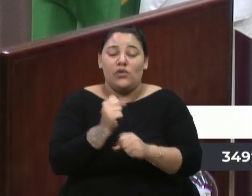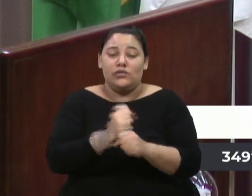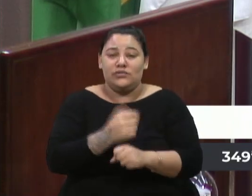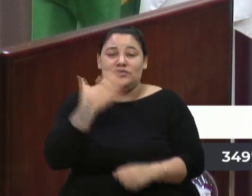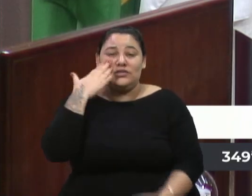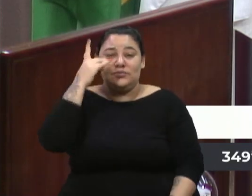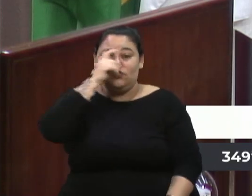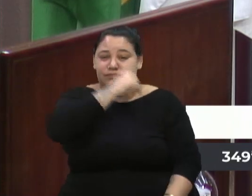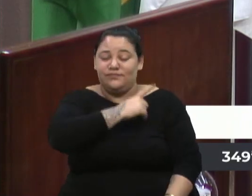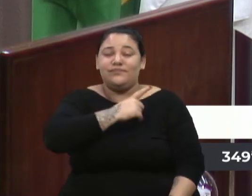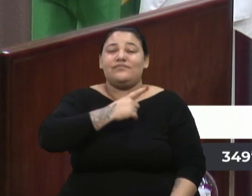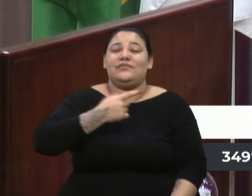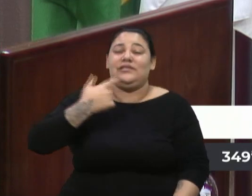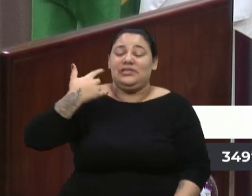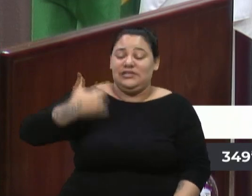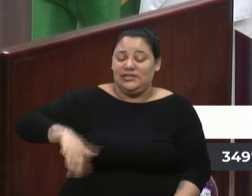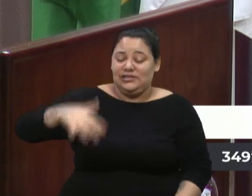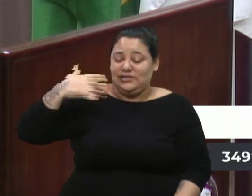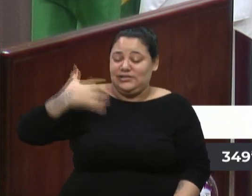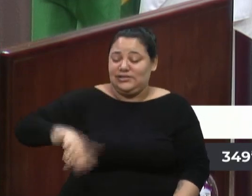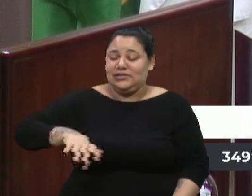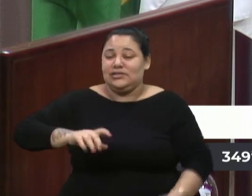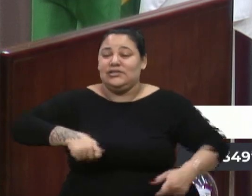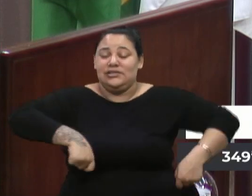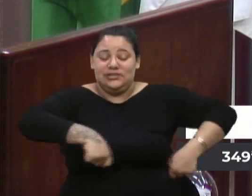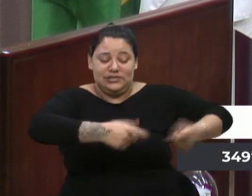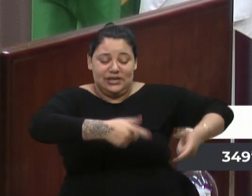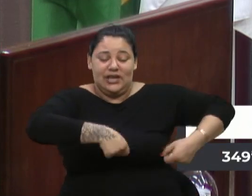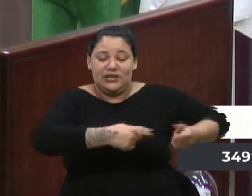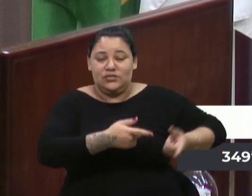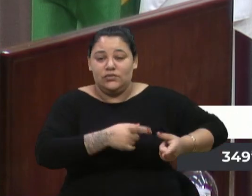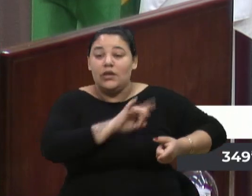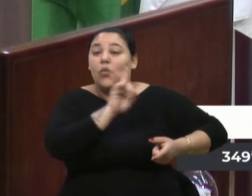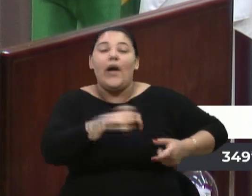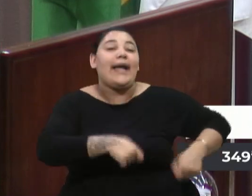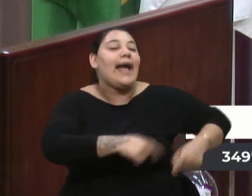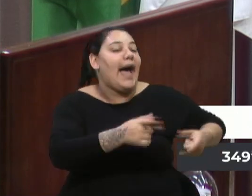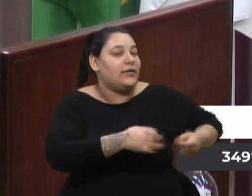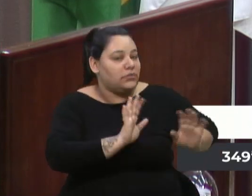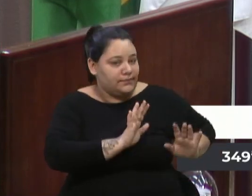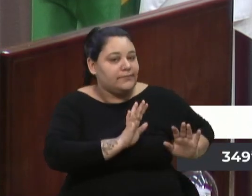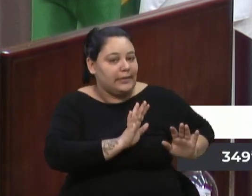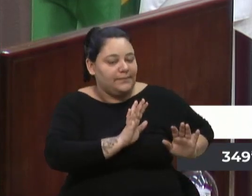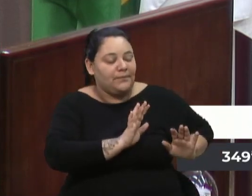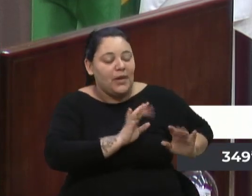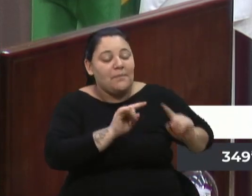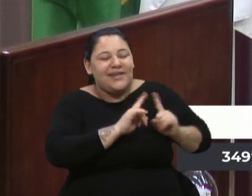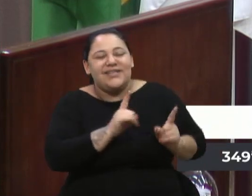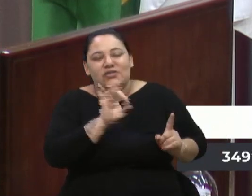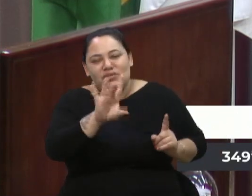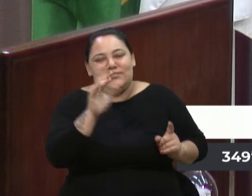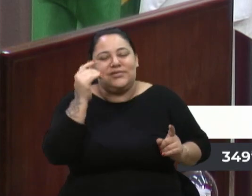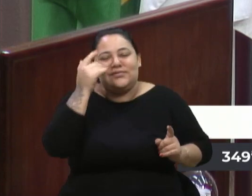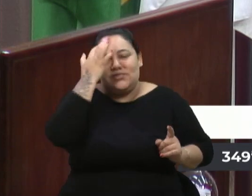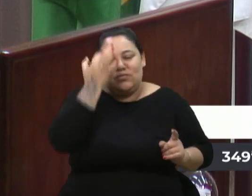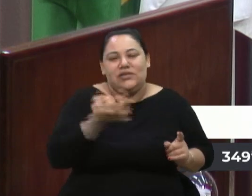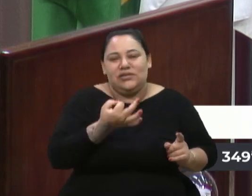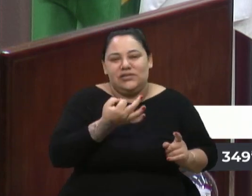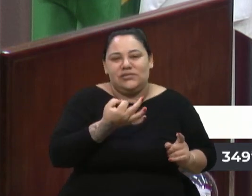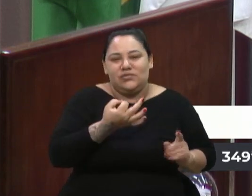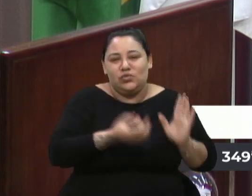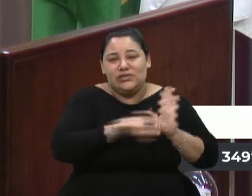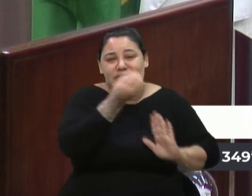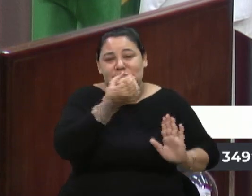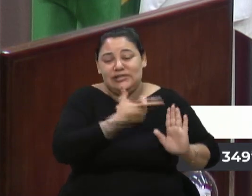dificuldades financeiras e o gasto já, que não é um gasto, né, mas enfim, para a gente entender o quanto do orçamento sai para a saúde, mas a gente